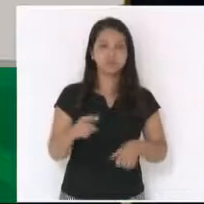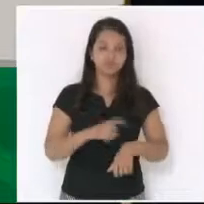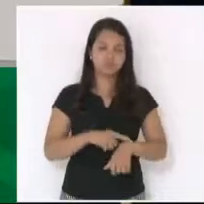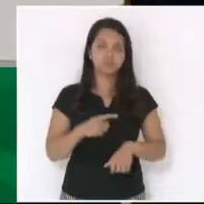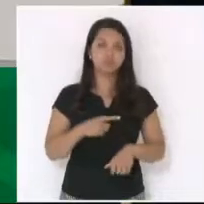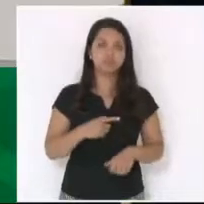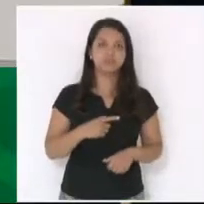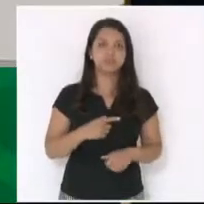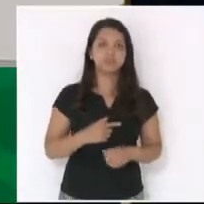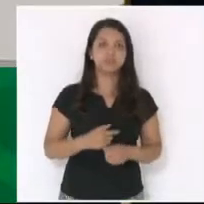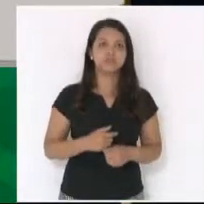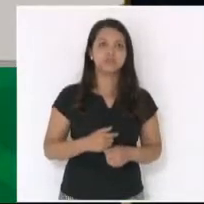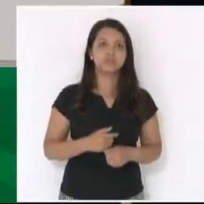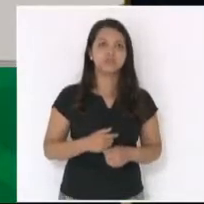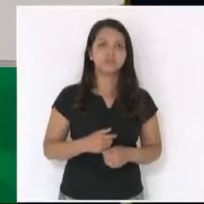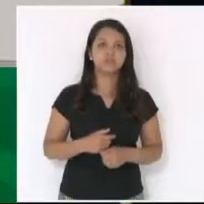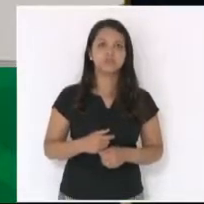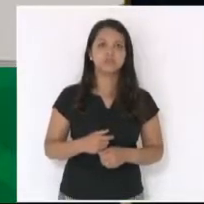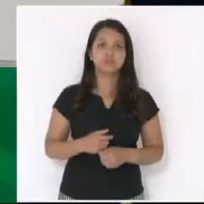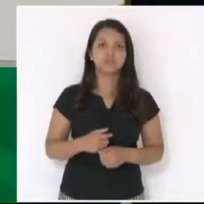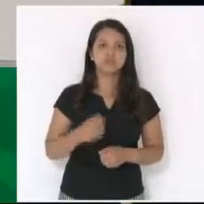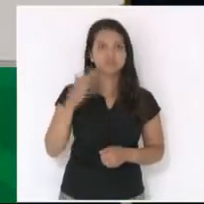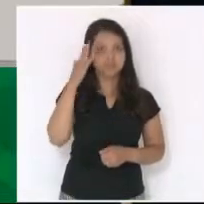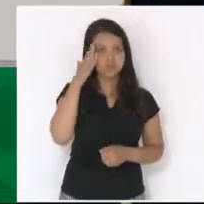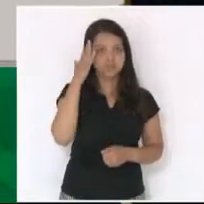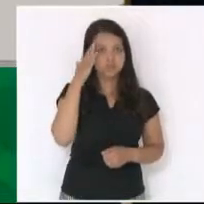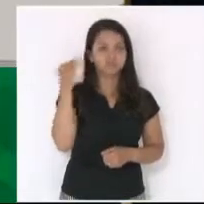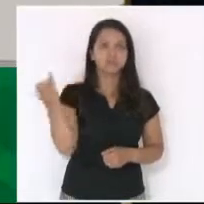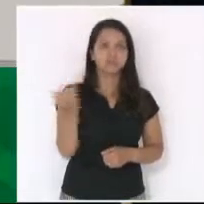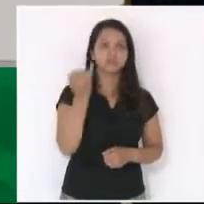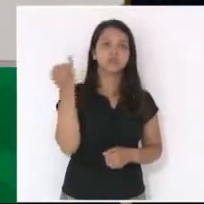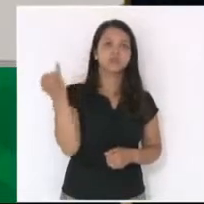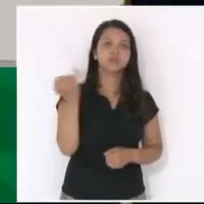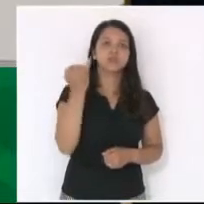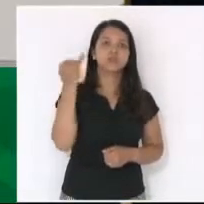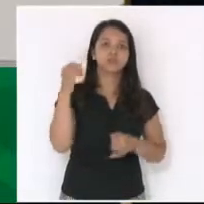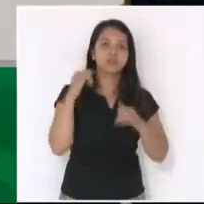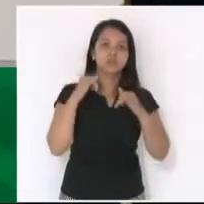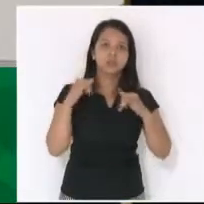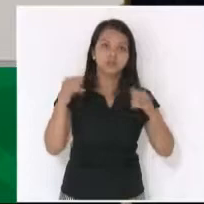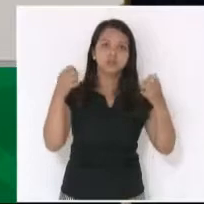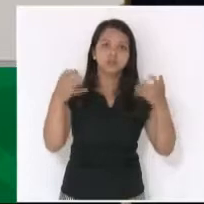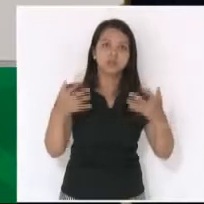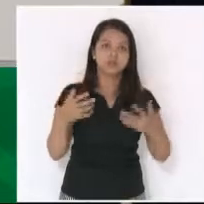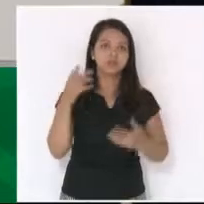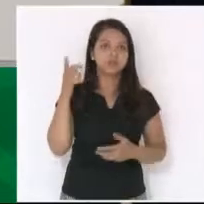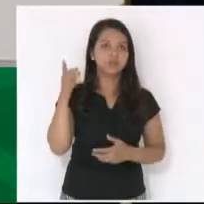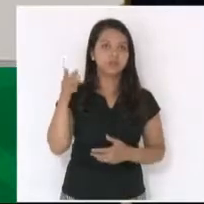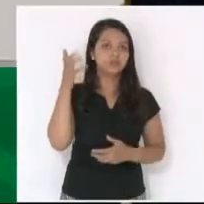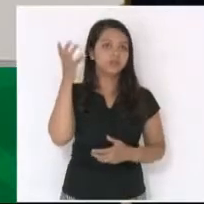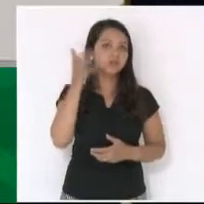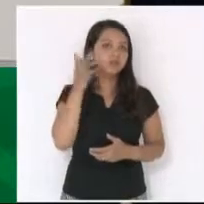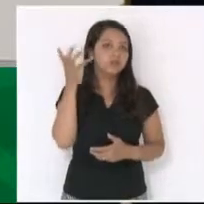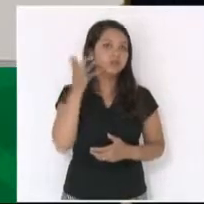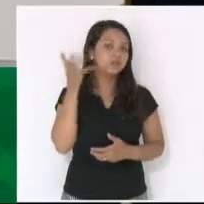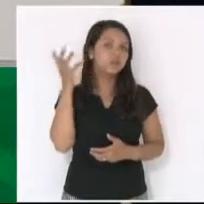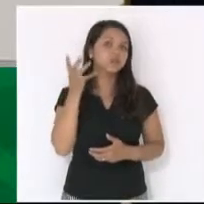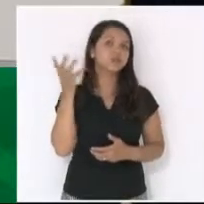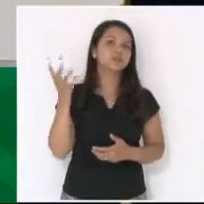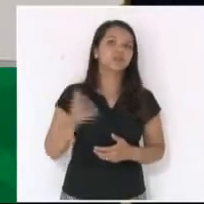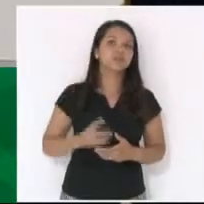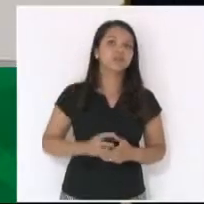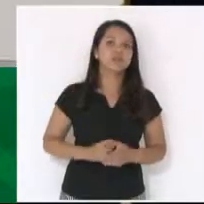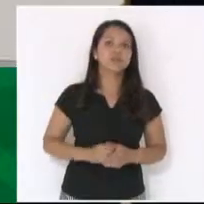eu reconhecendo a importância do pronunciamento da deputada Ana Paula Lima que